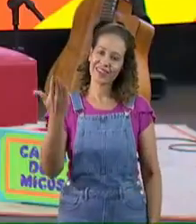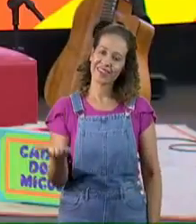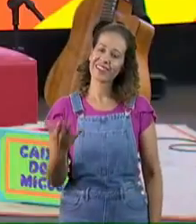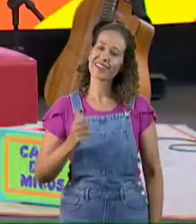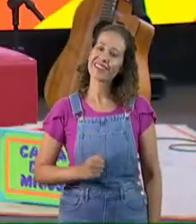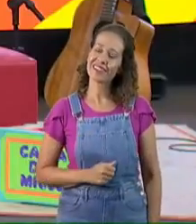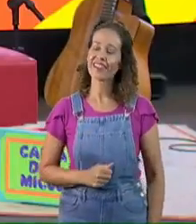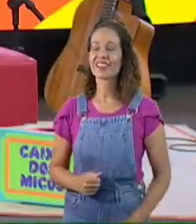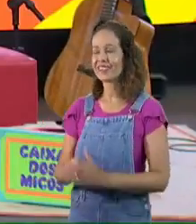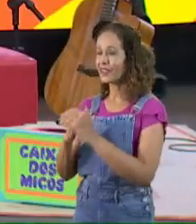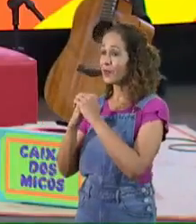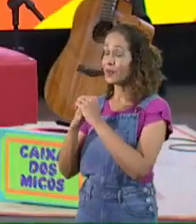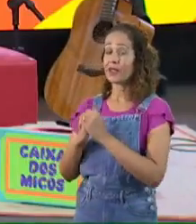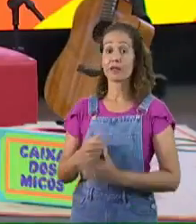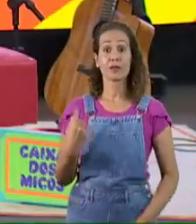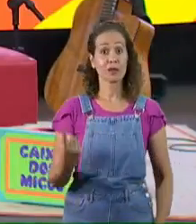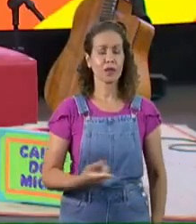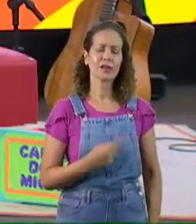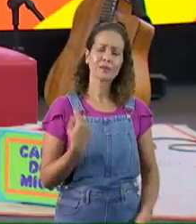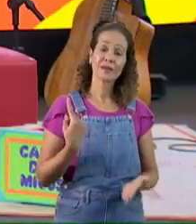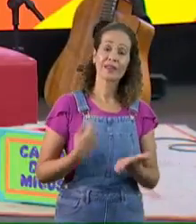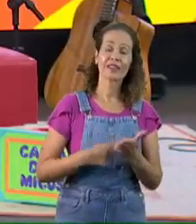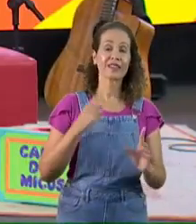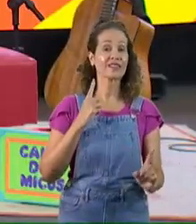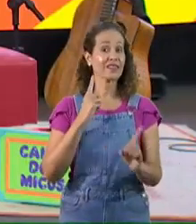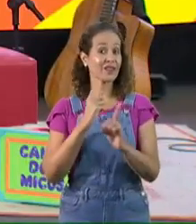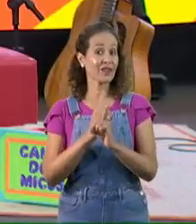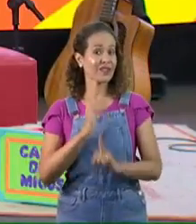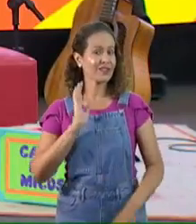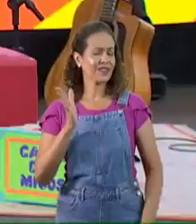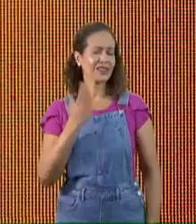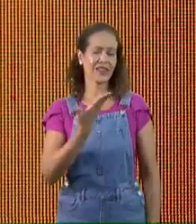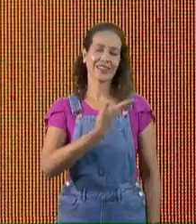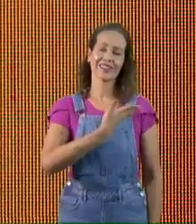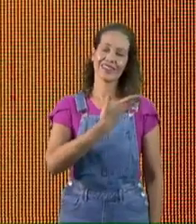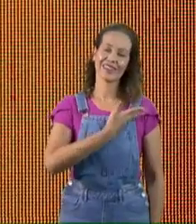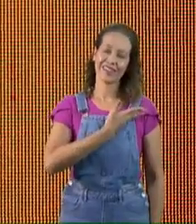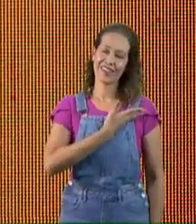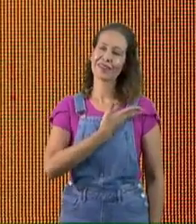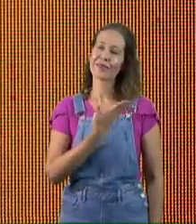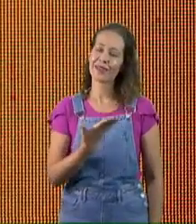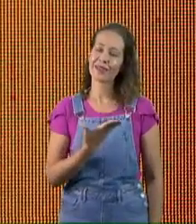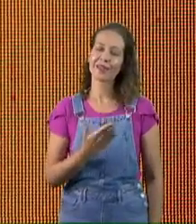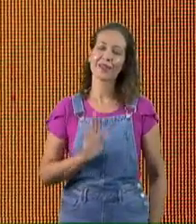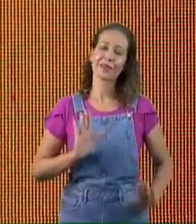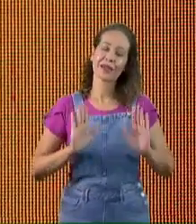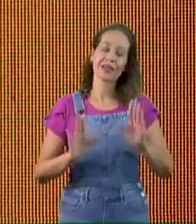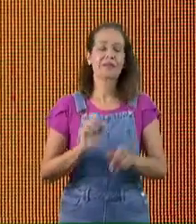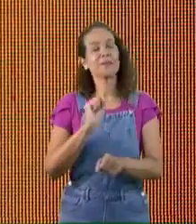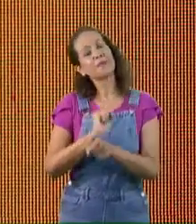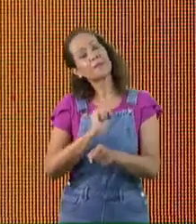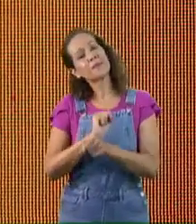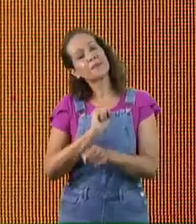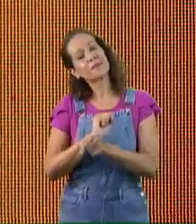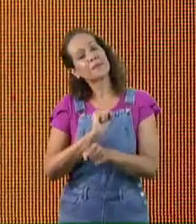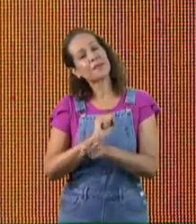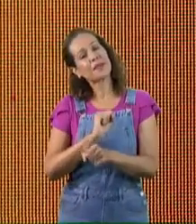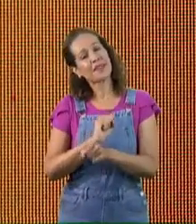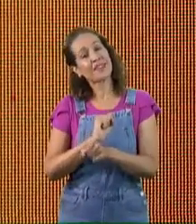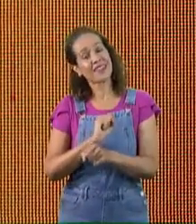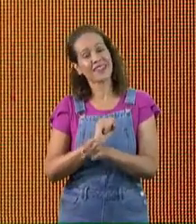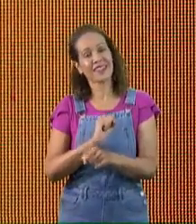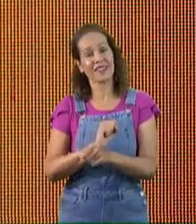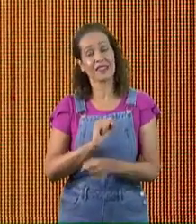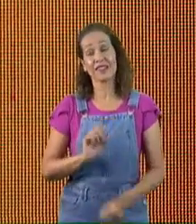nós já estávamos assim, sabe, marcando esse encontro, né, de amigos, mas aí nós estávamos aguardando um pouquinho até que